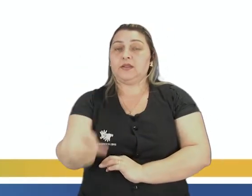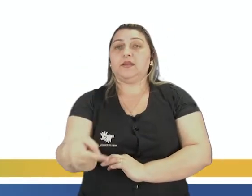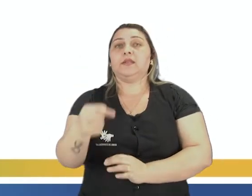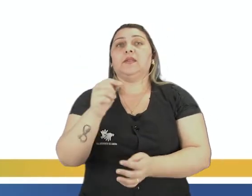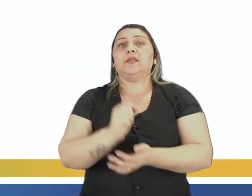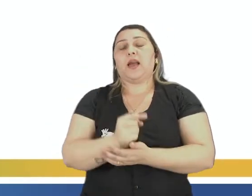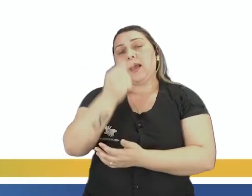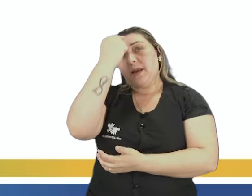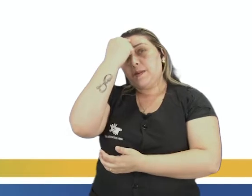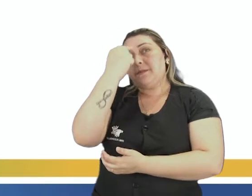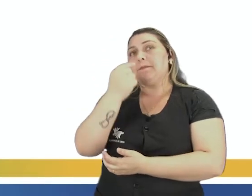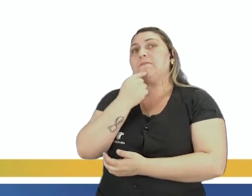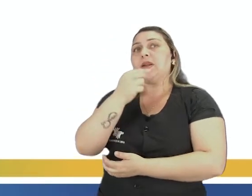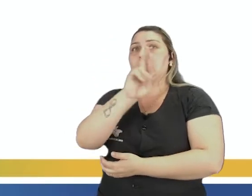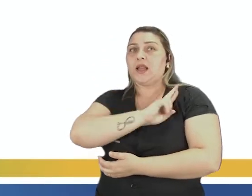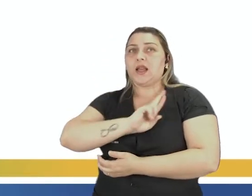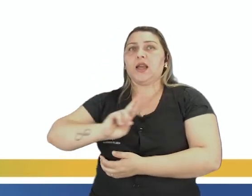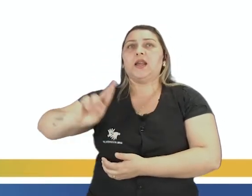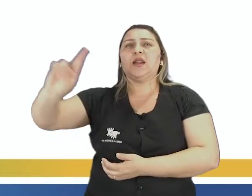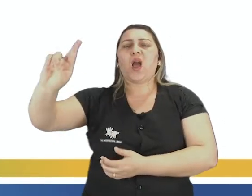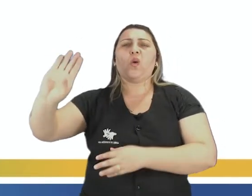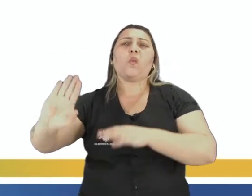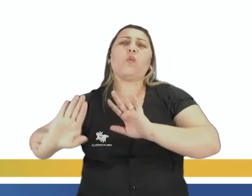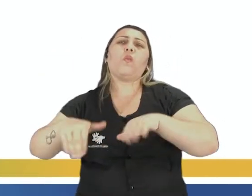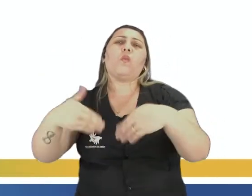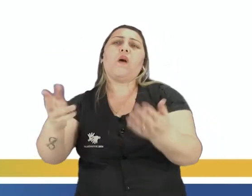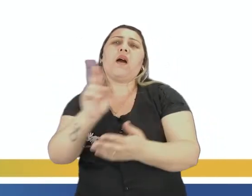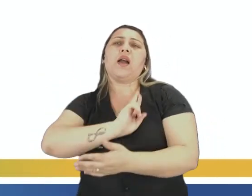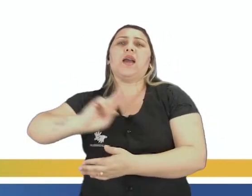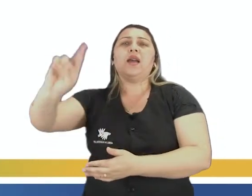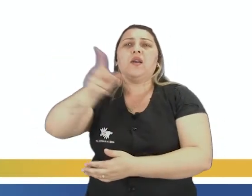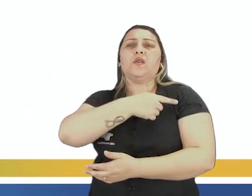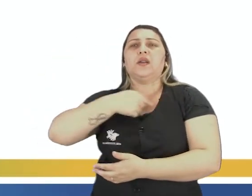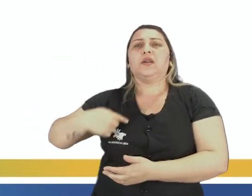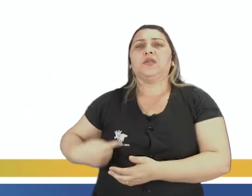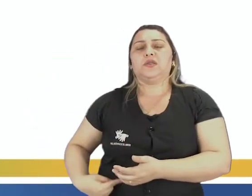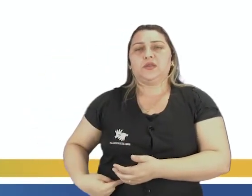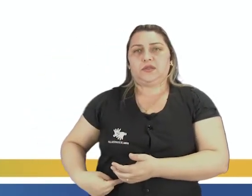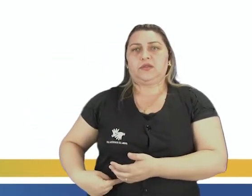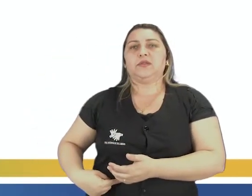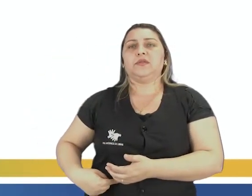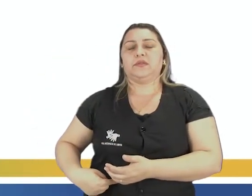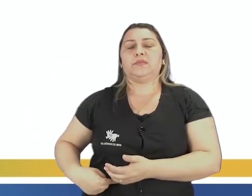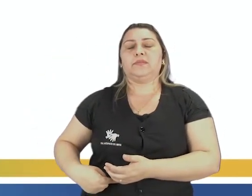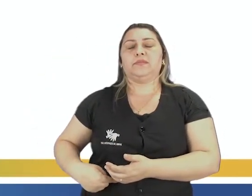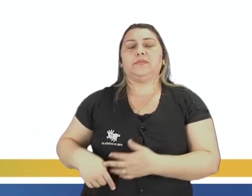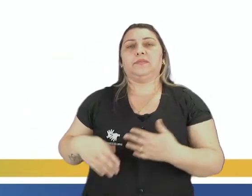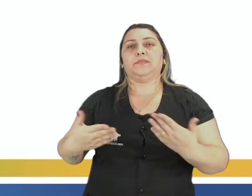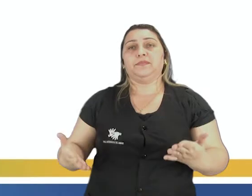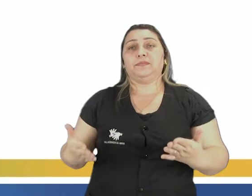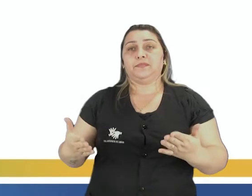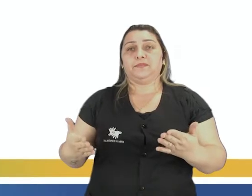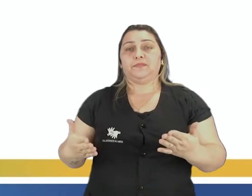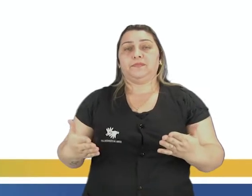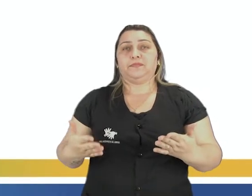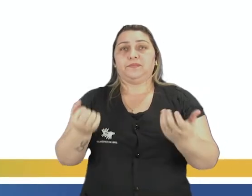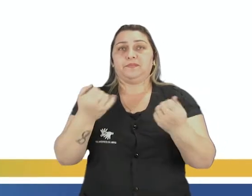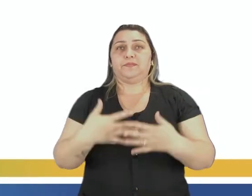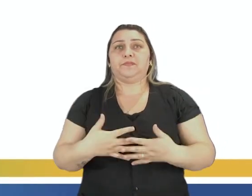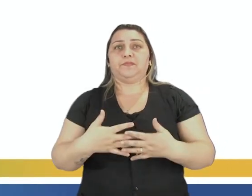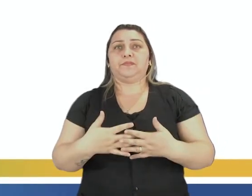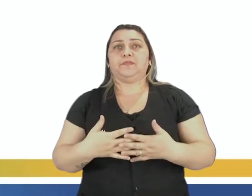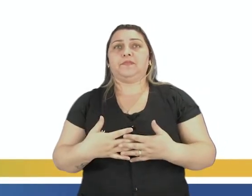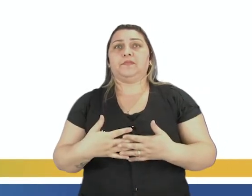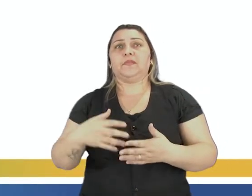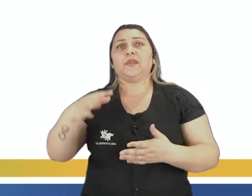na imagem da religião. Qual é a religião da China? Vamos dar ênfase aqui